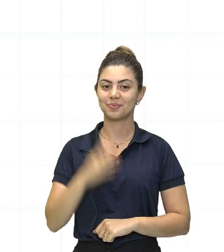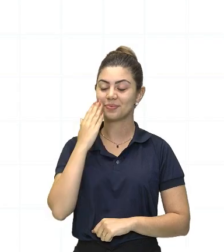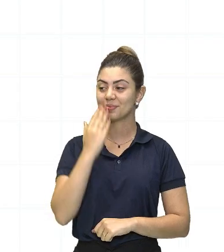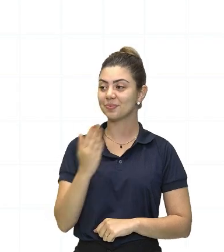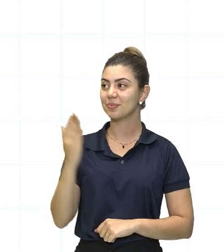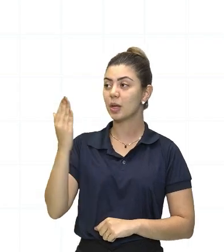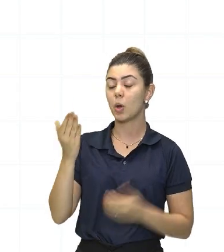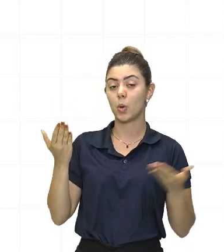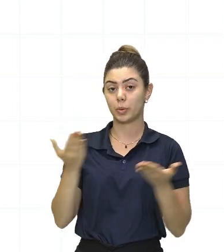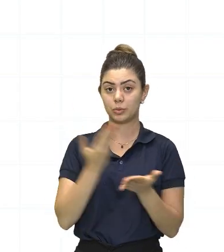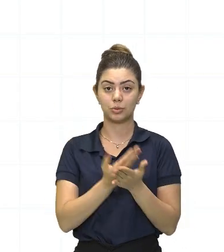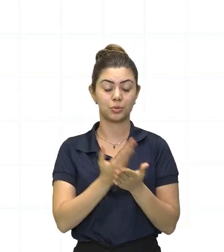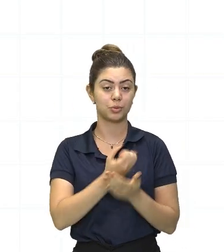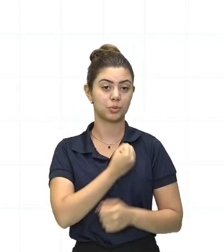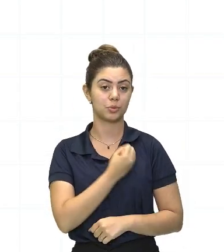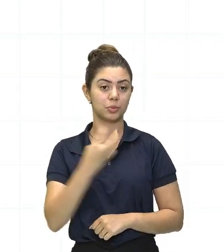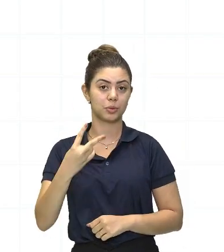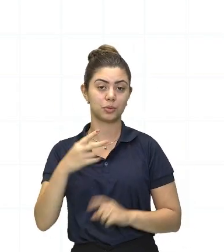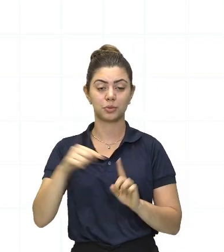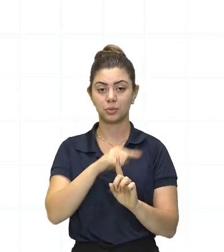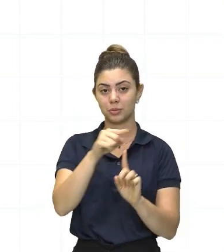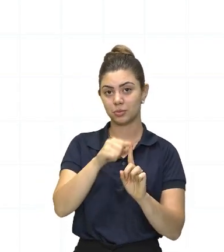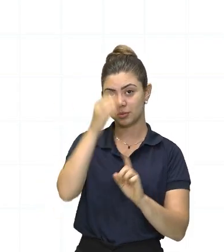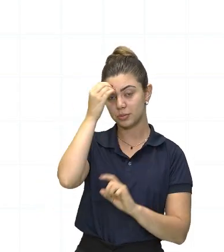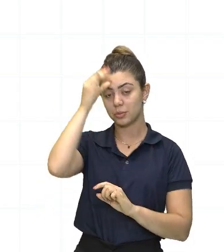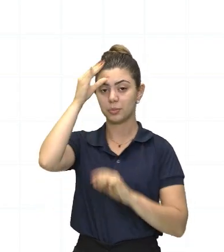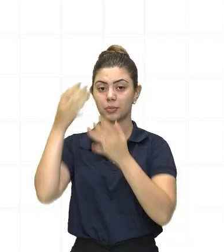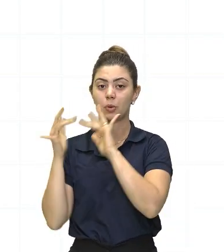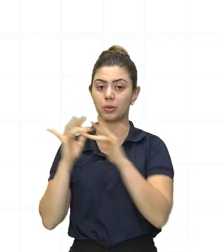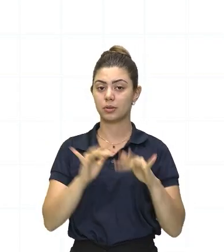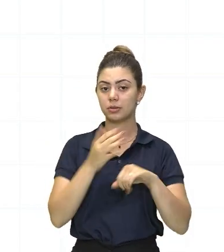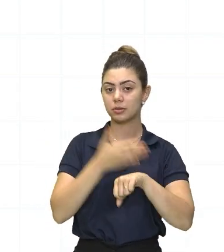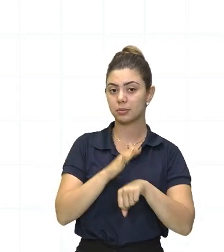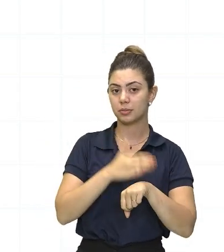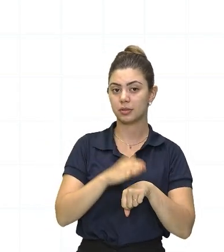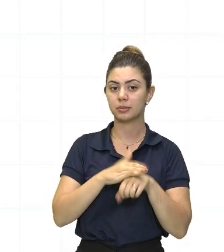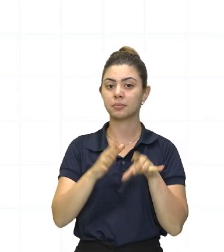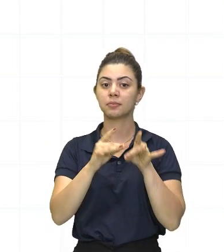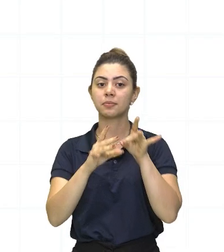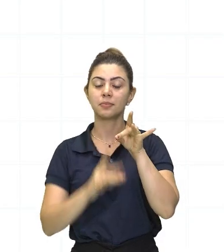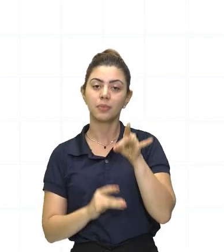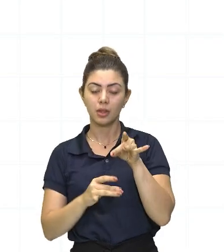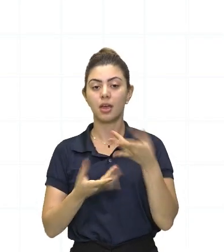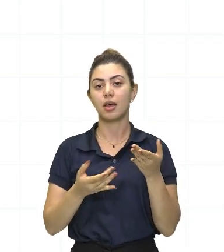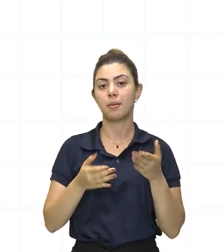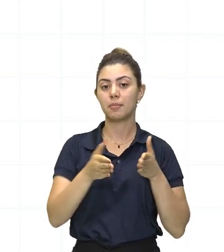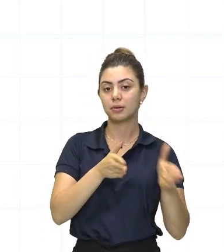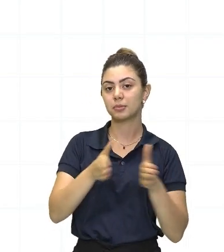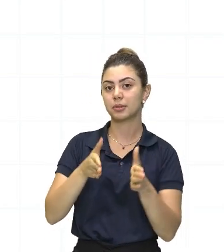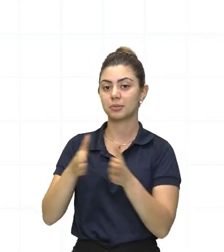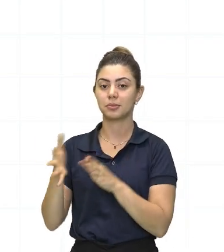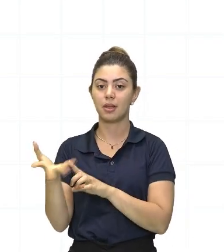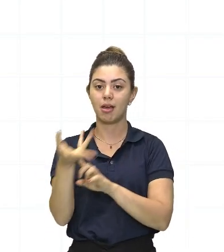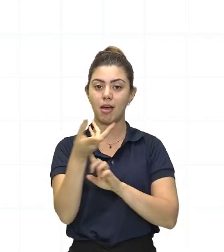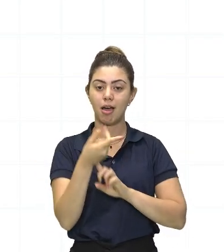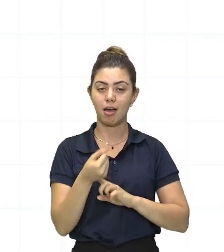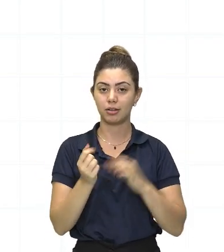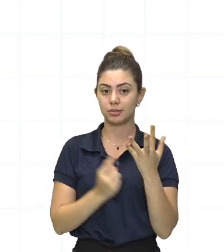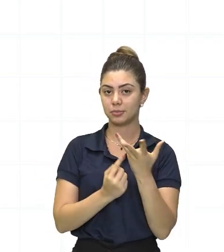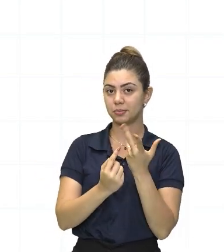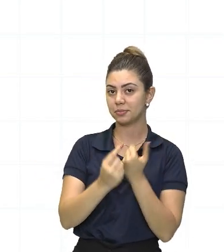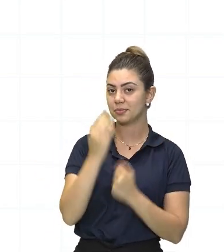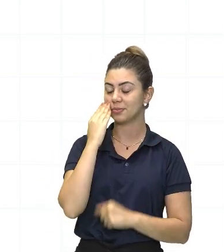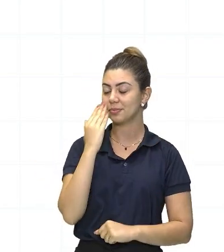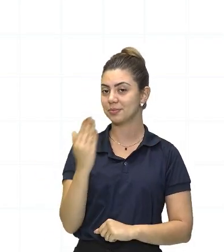aula número 2 nós temos objeto de conhecimento, contextos e práticas, detalhamento, movimentos artísticos, impressionismo,